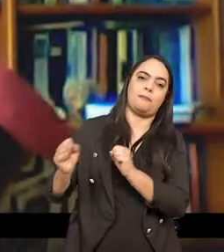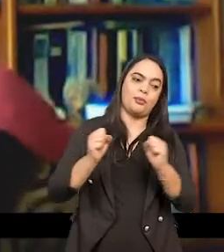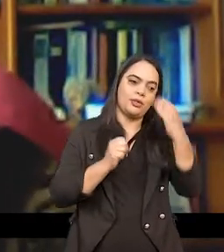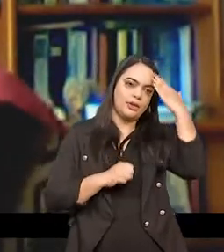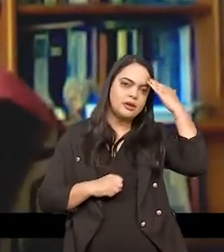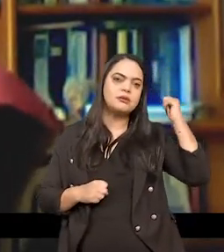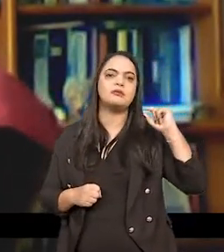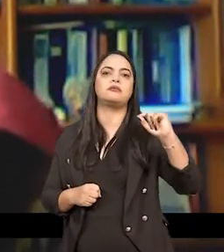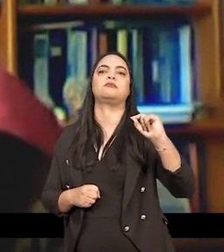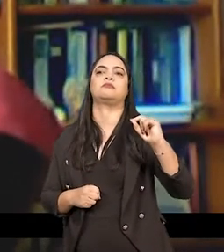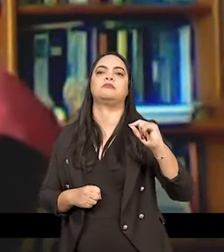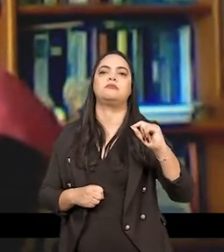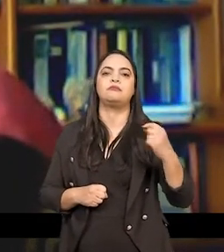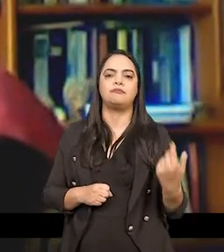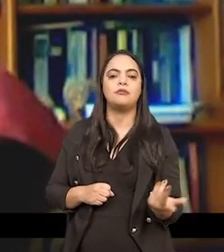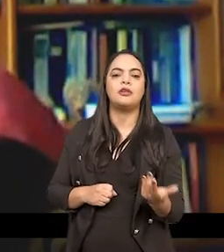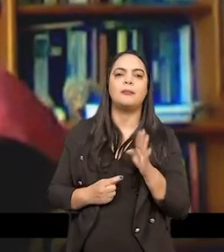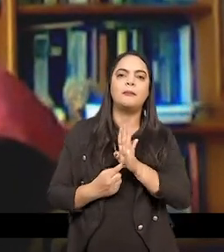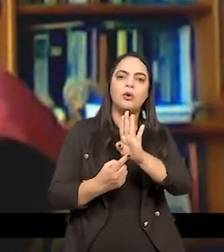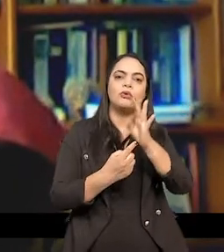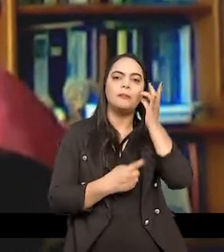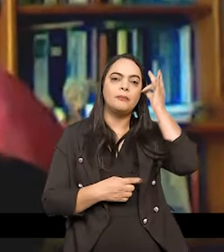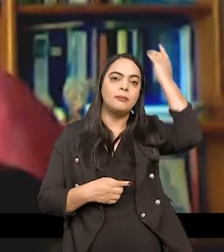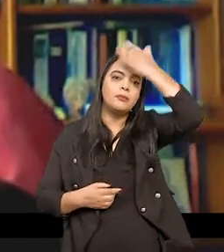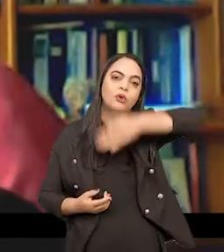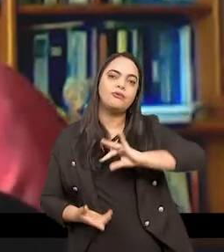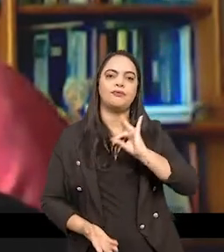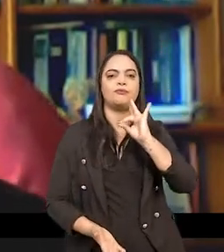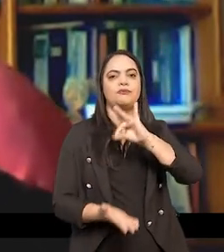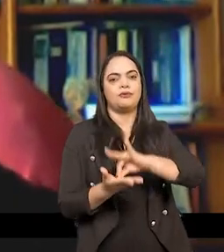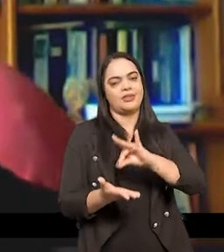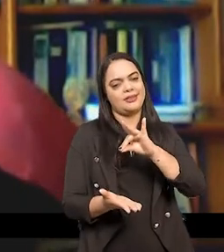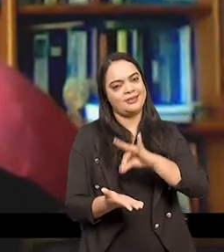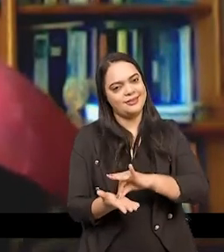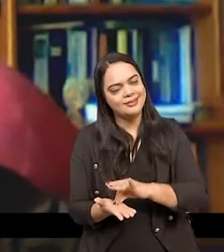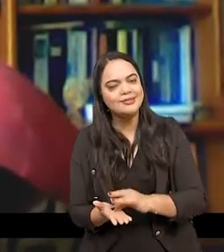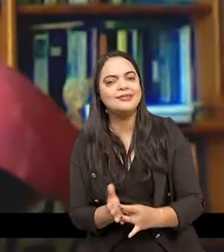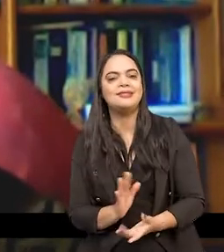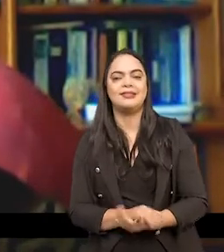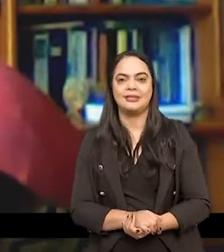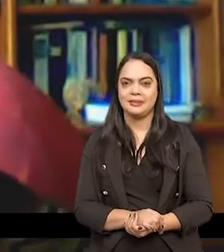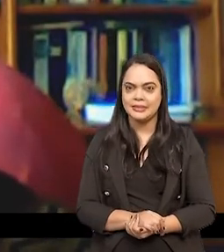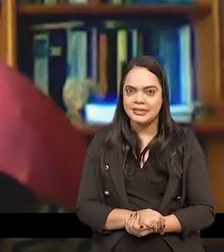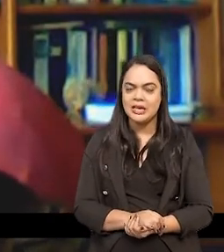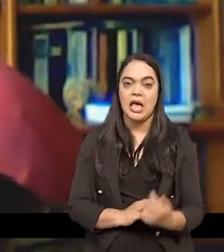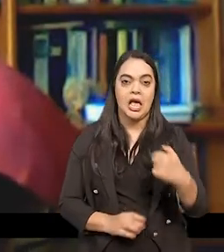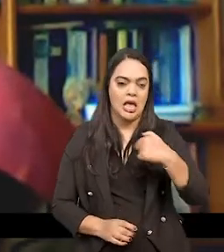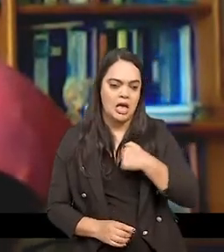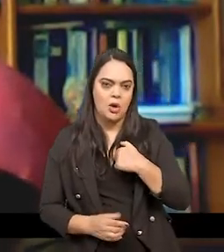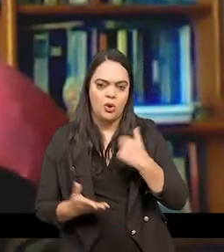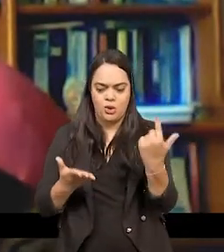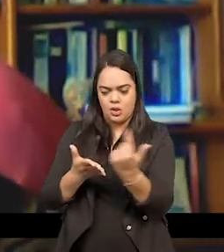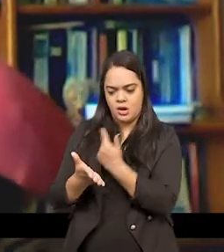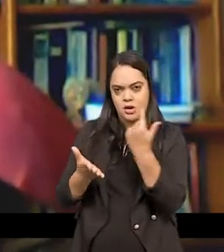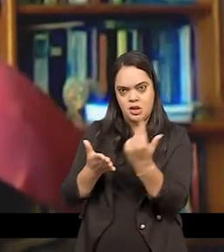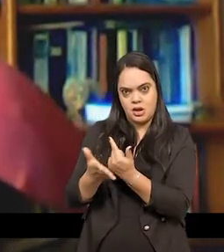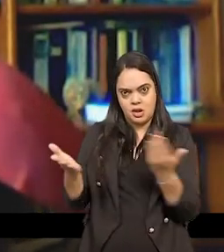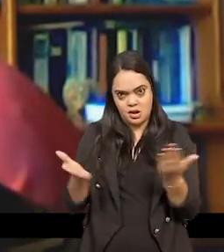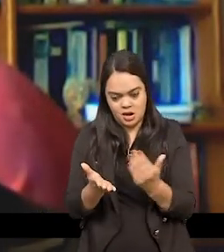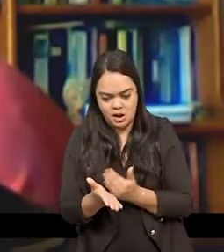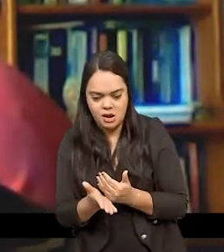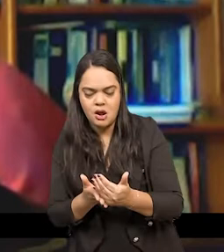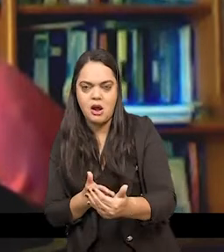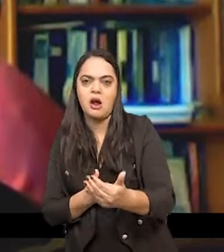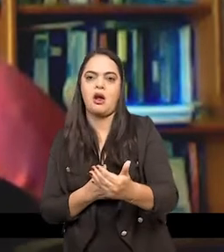vão instituir verdades. Instituir verdades. Nesse meu livro que eu vou lançar agora, que é o resultado